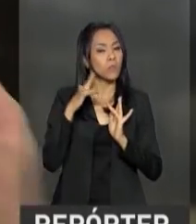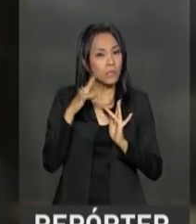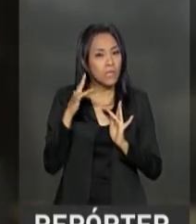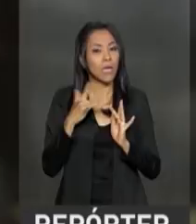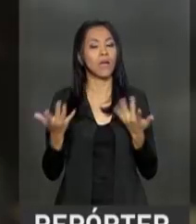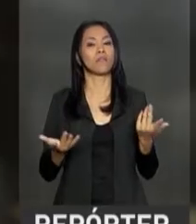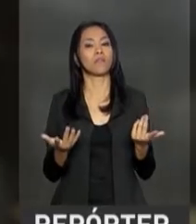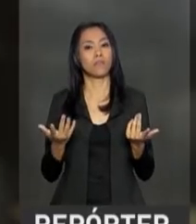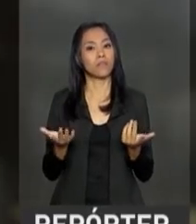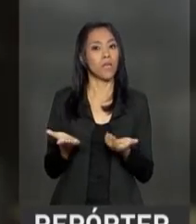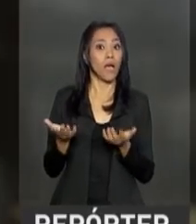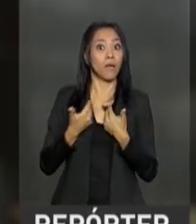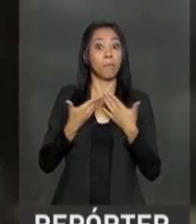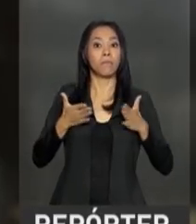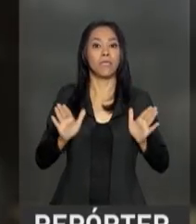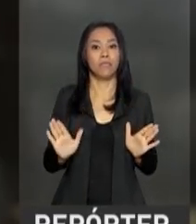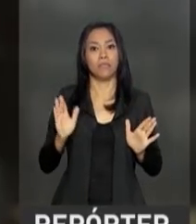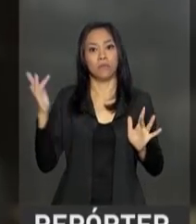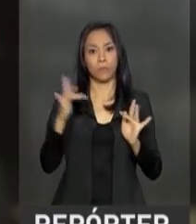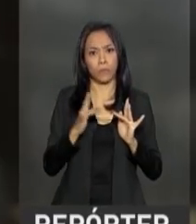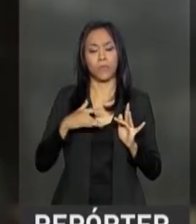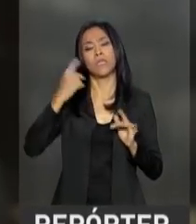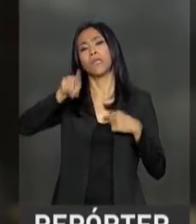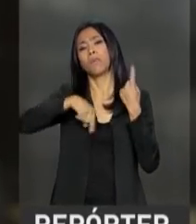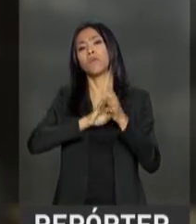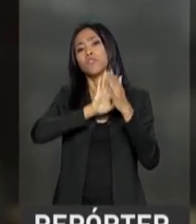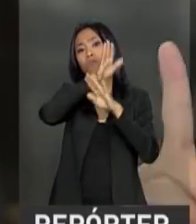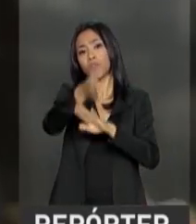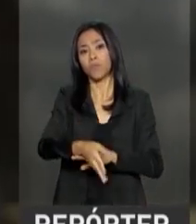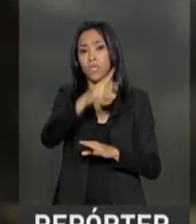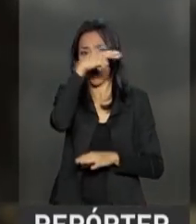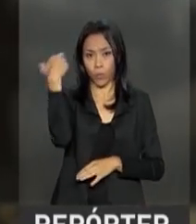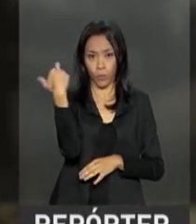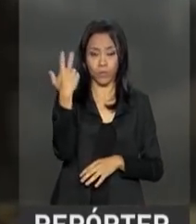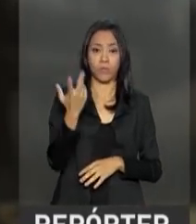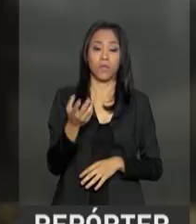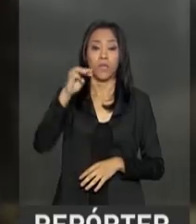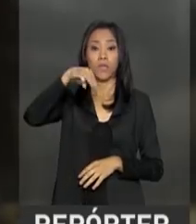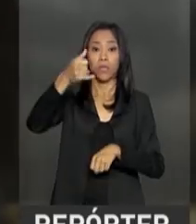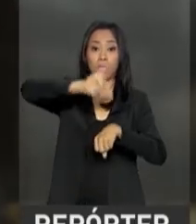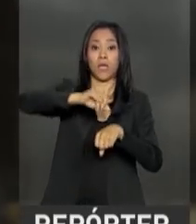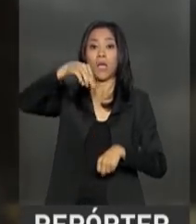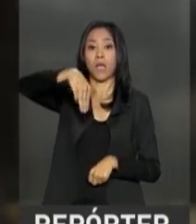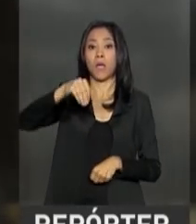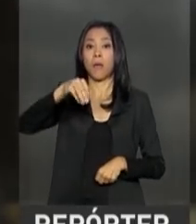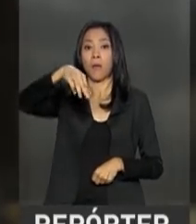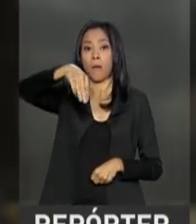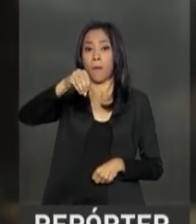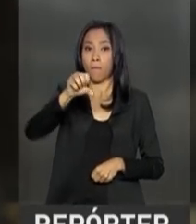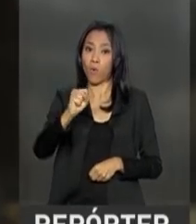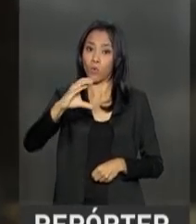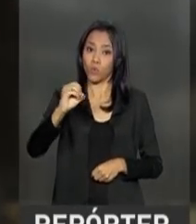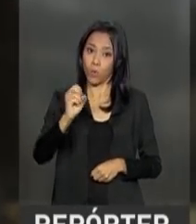isso tudo se amplia muito mais em seguida para moscou onde nós abrimos na rússia uma representação ou não estaremos numa feira